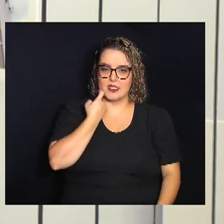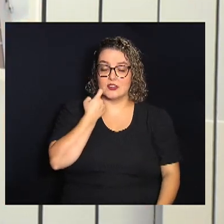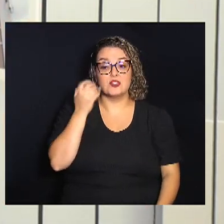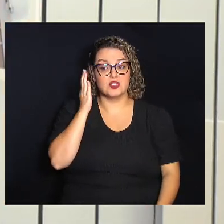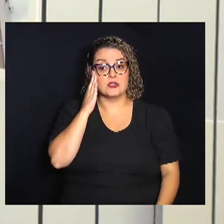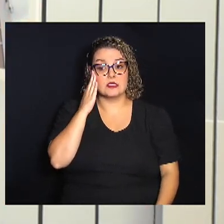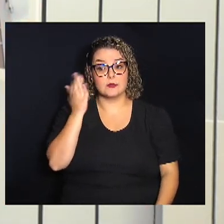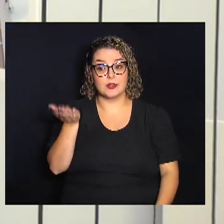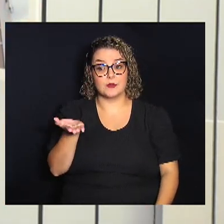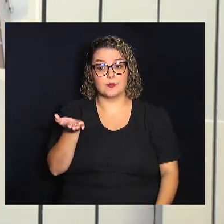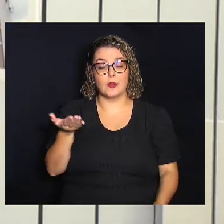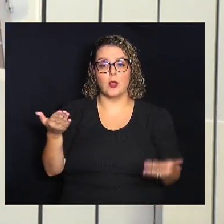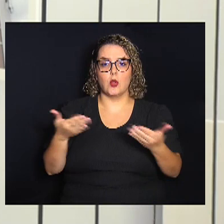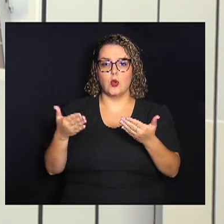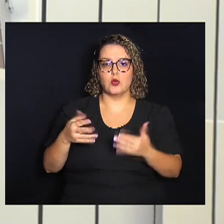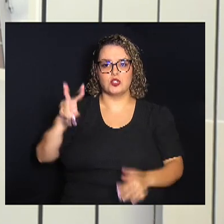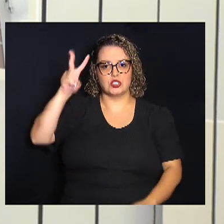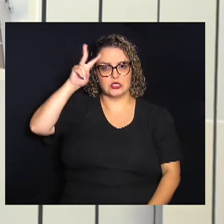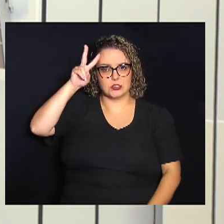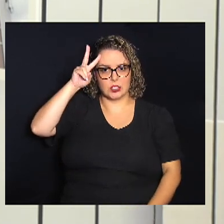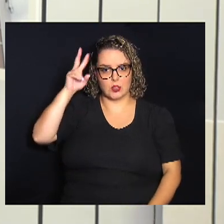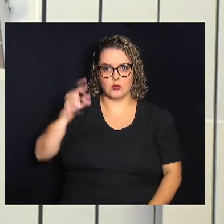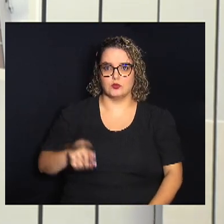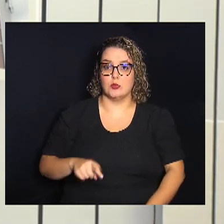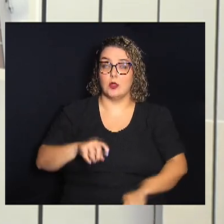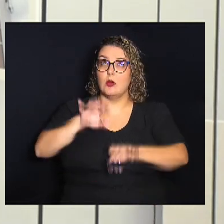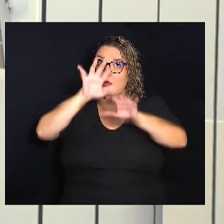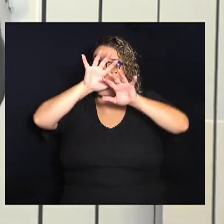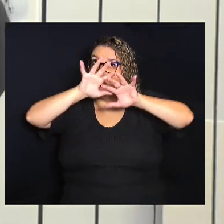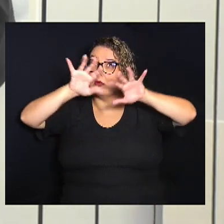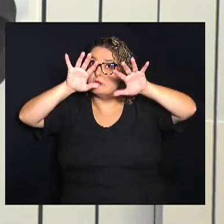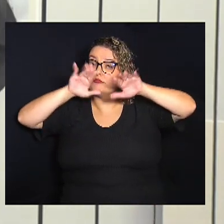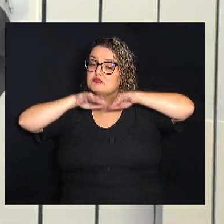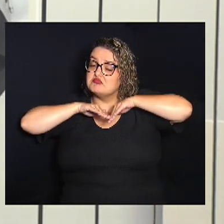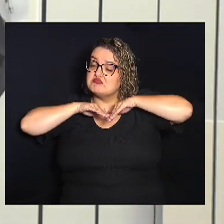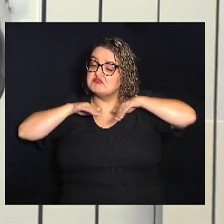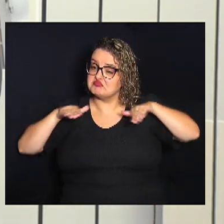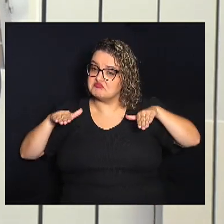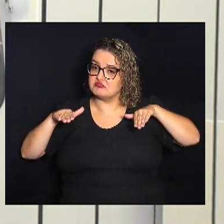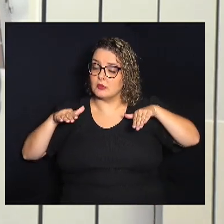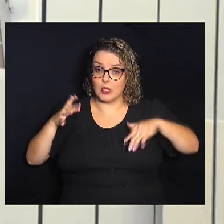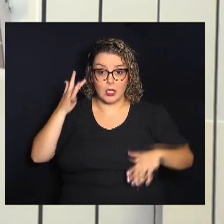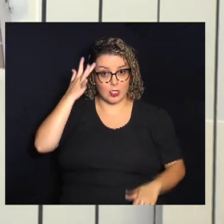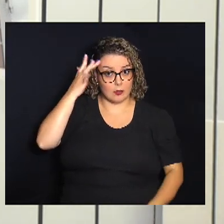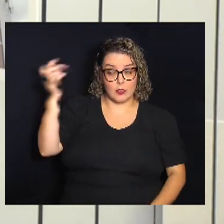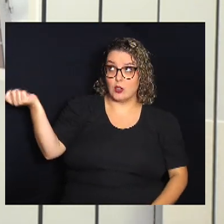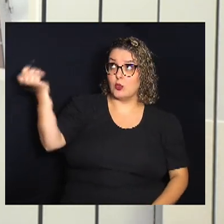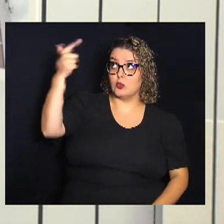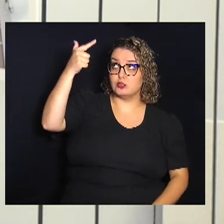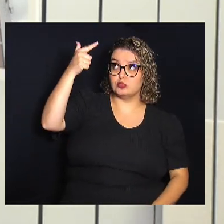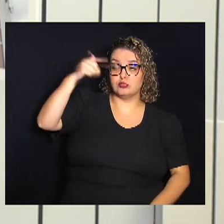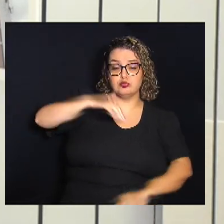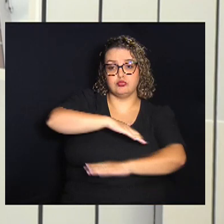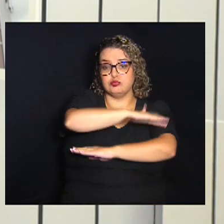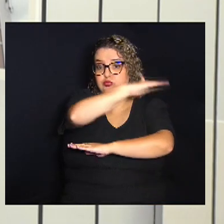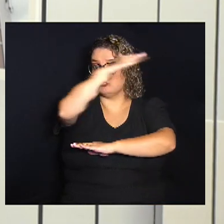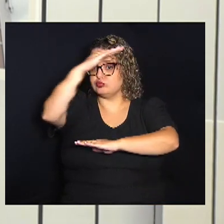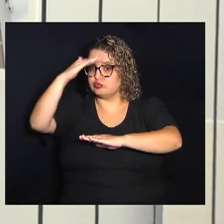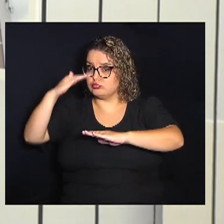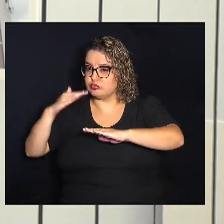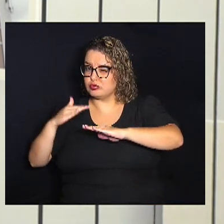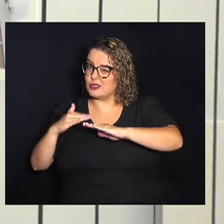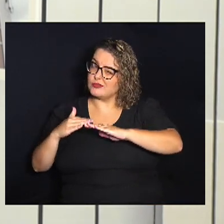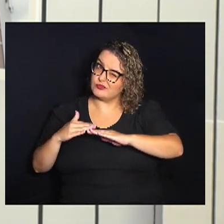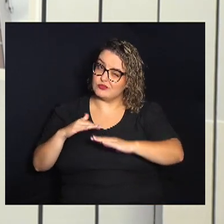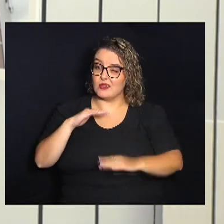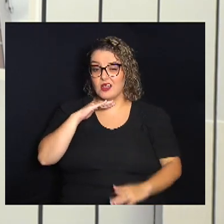sabia, né? Hoje, segunda-feira, o tempo deve ficar estável. Amanhã, sol aparece durante todo o dia. À tarde,